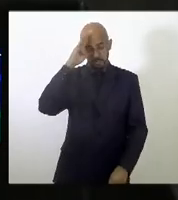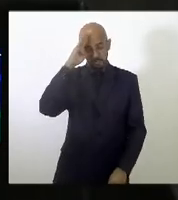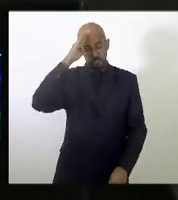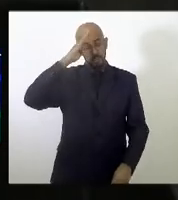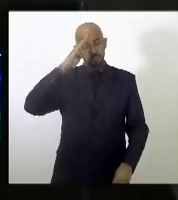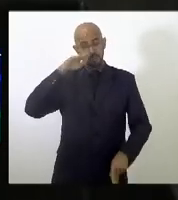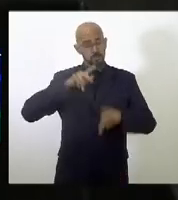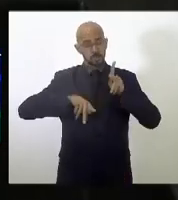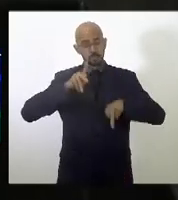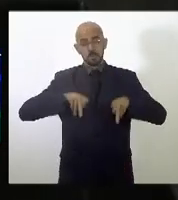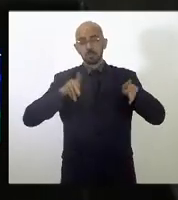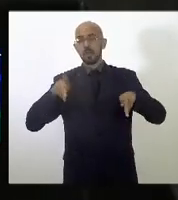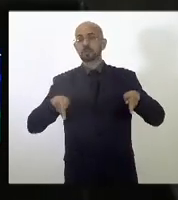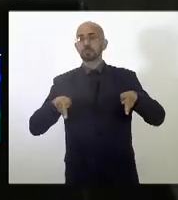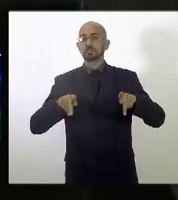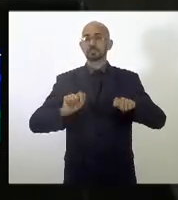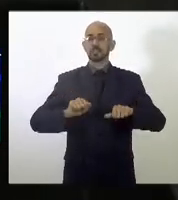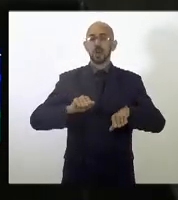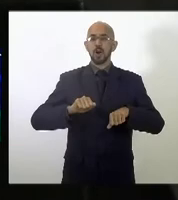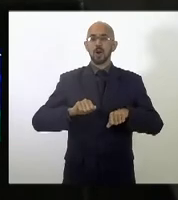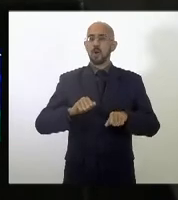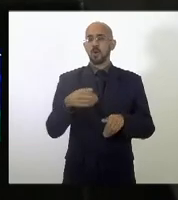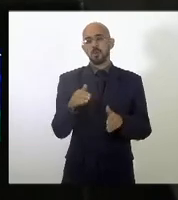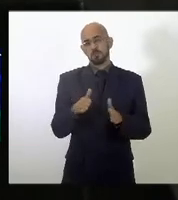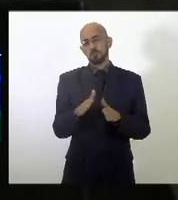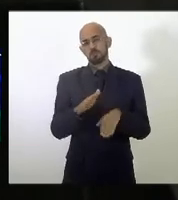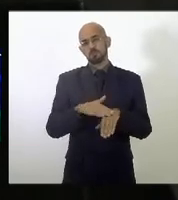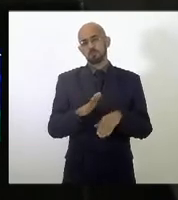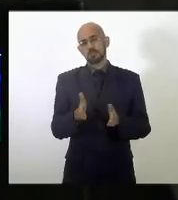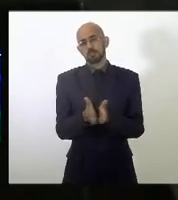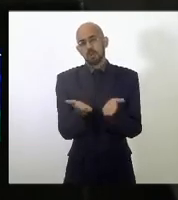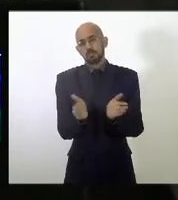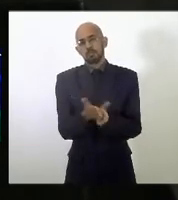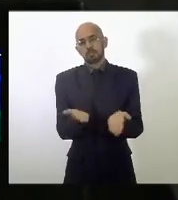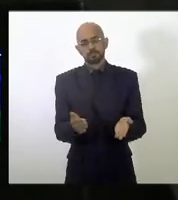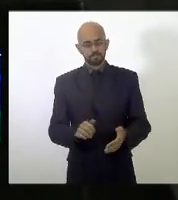da população mais desassistida.